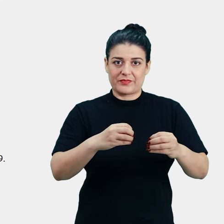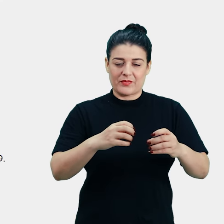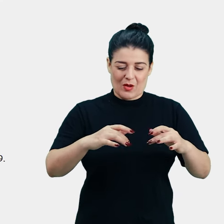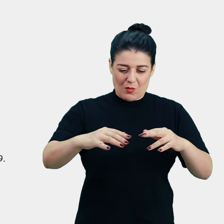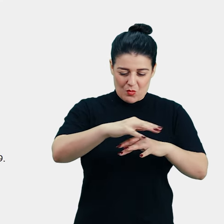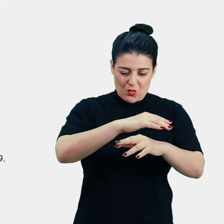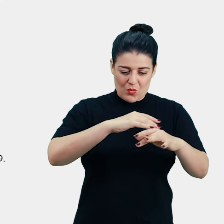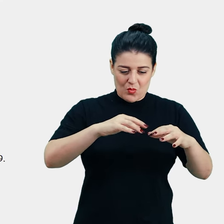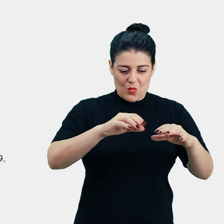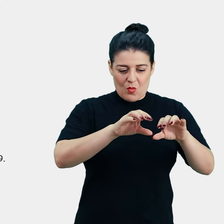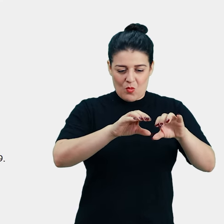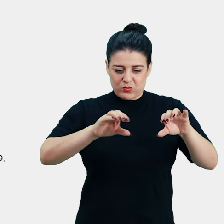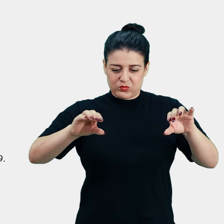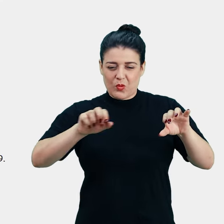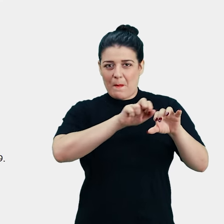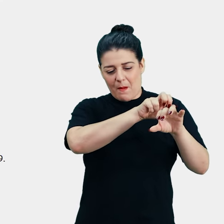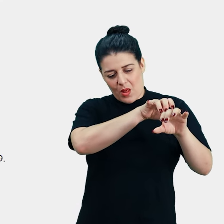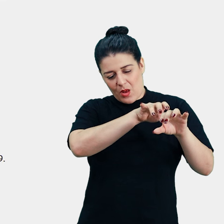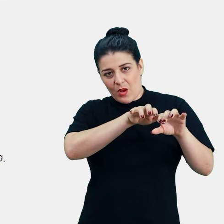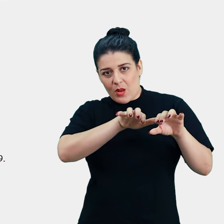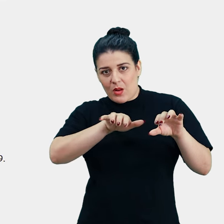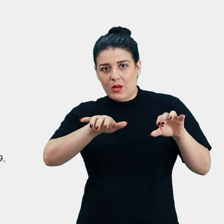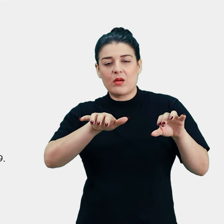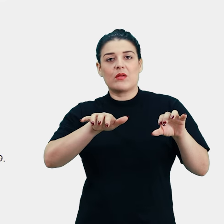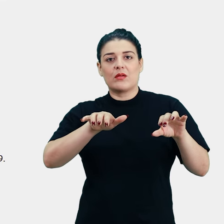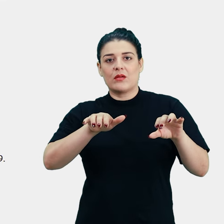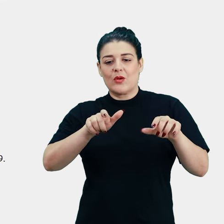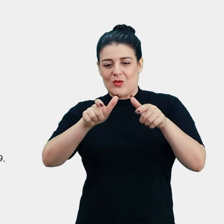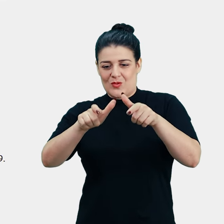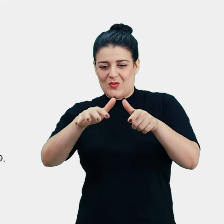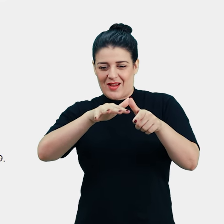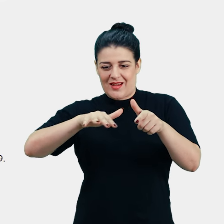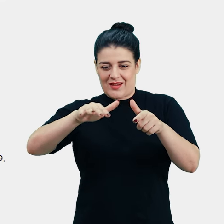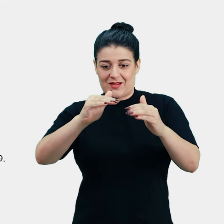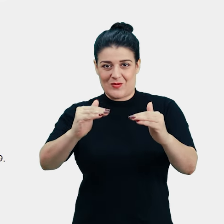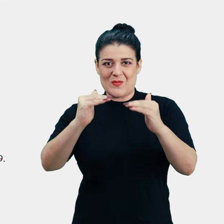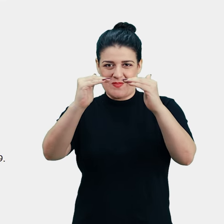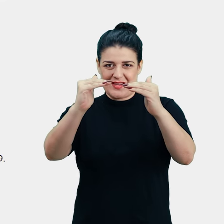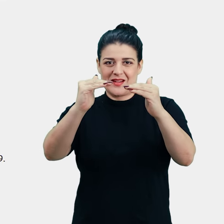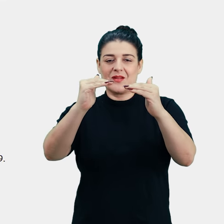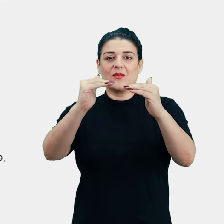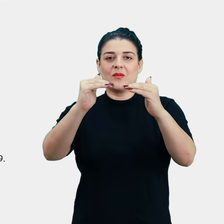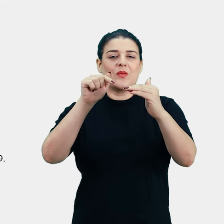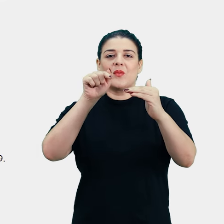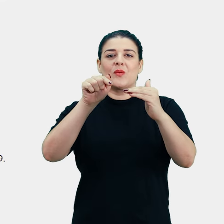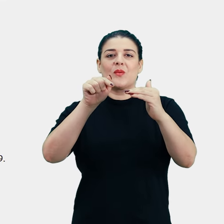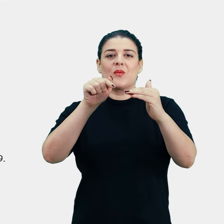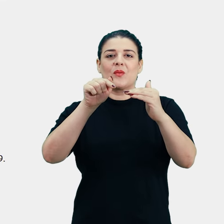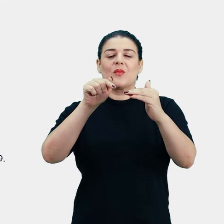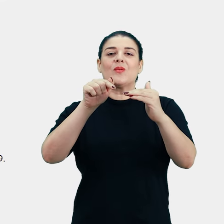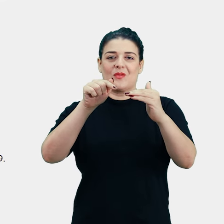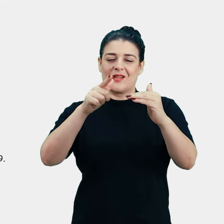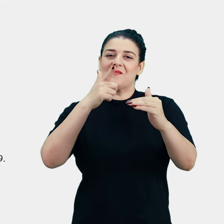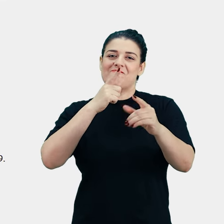andarem aqui por esse tubo longo, tá, em direção até aqui na região superior, tá, onde eles vão atingir